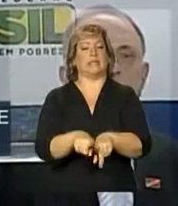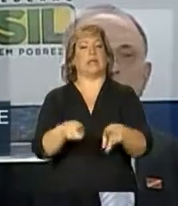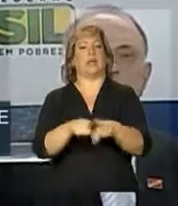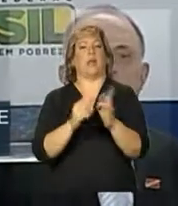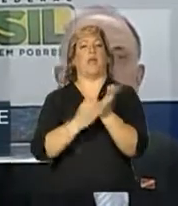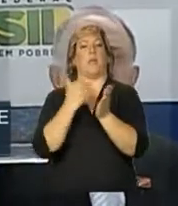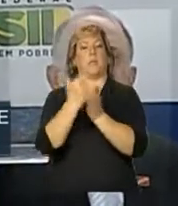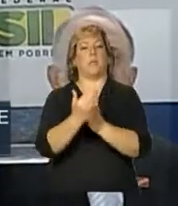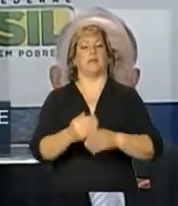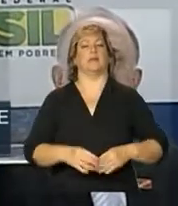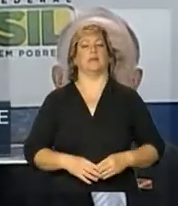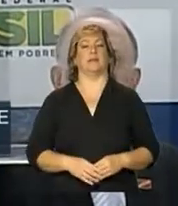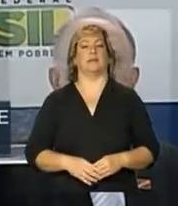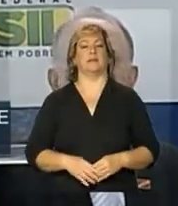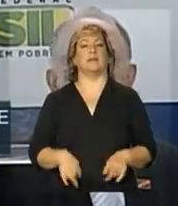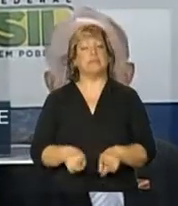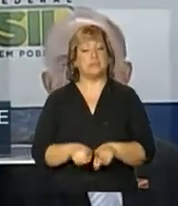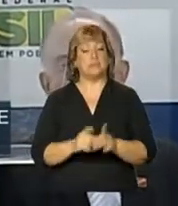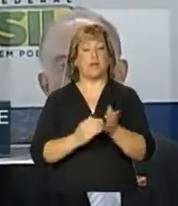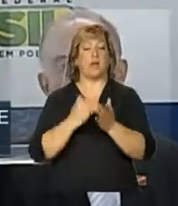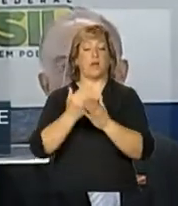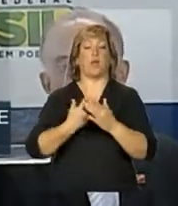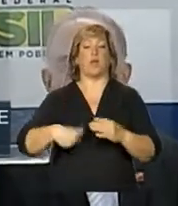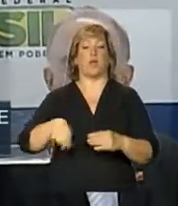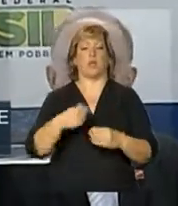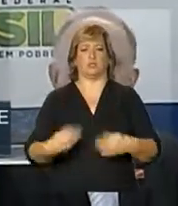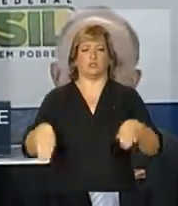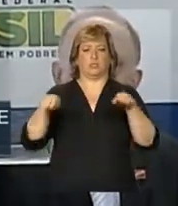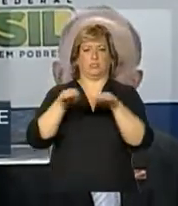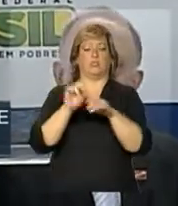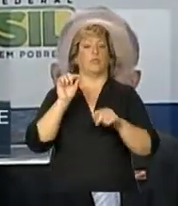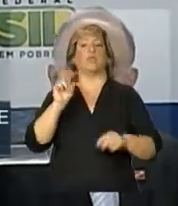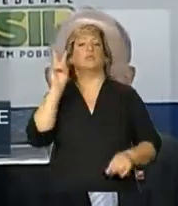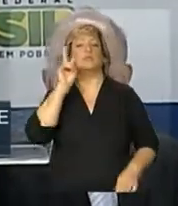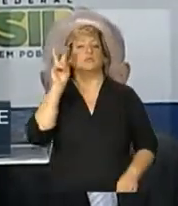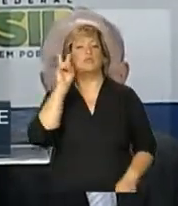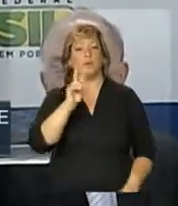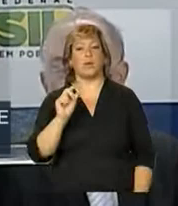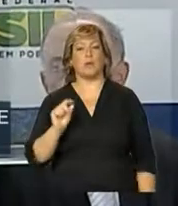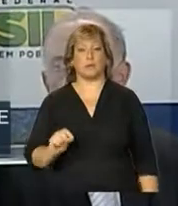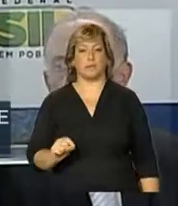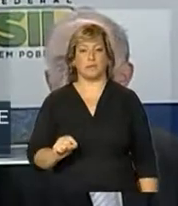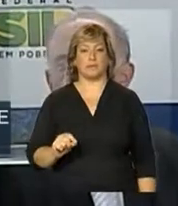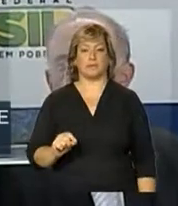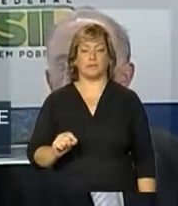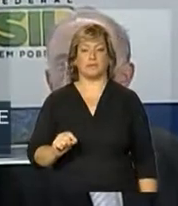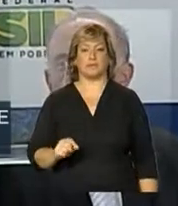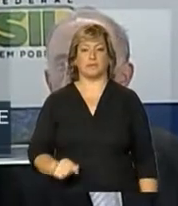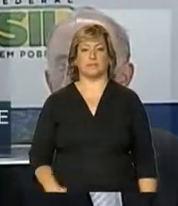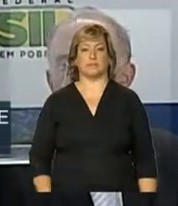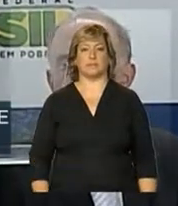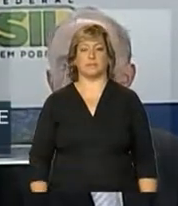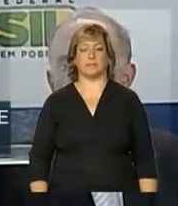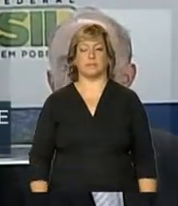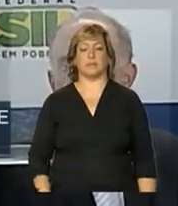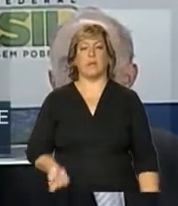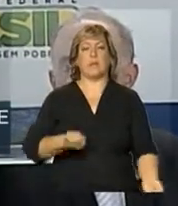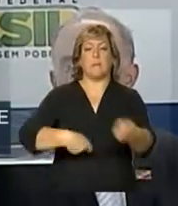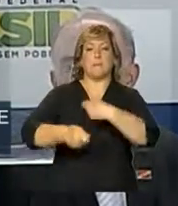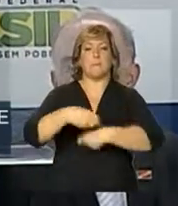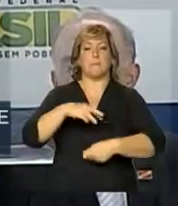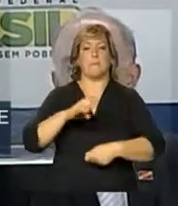aumentar a nossa competitividade no que se refere aos